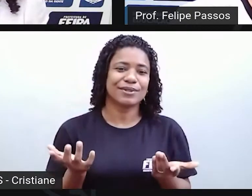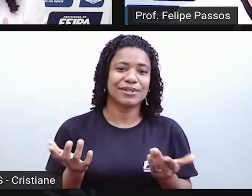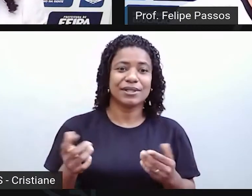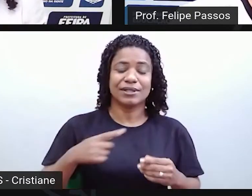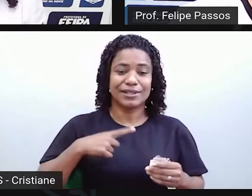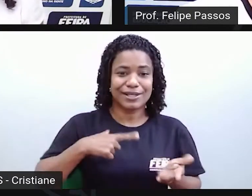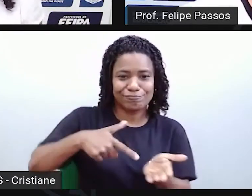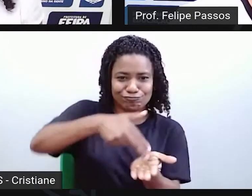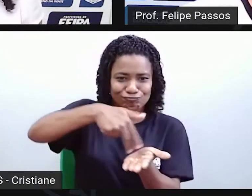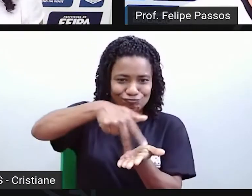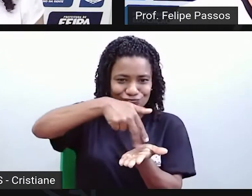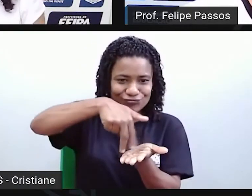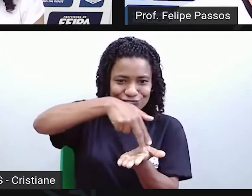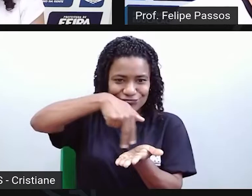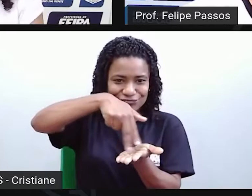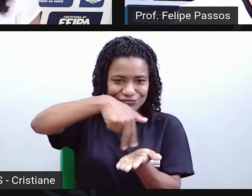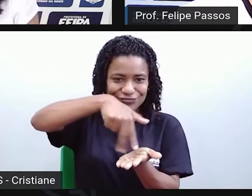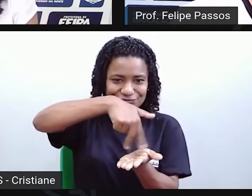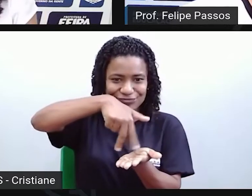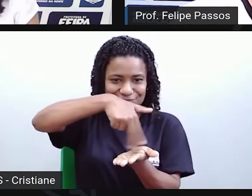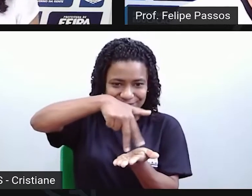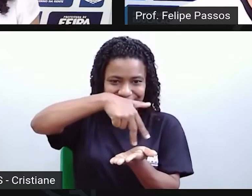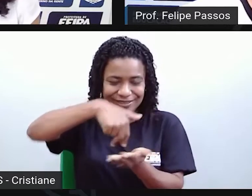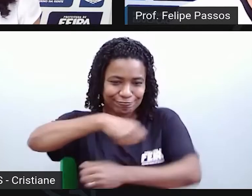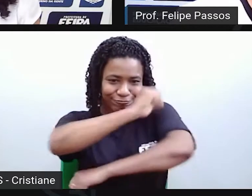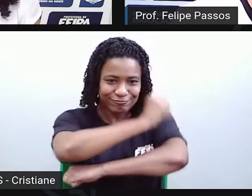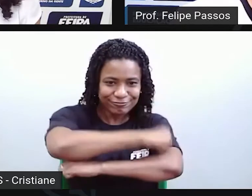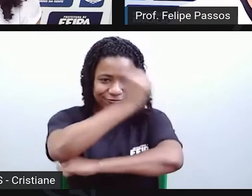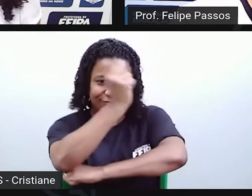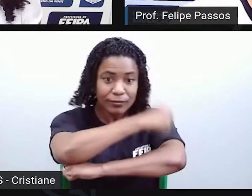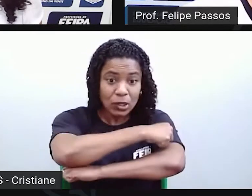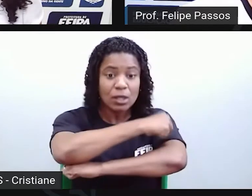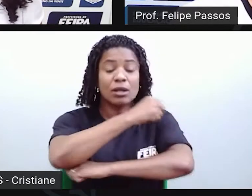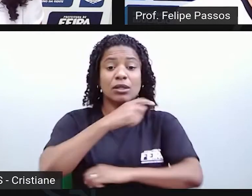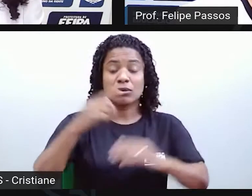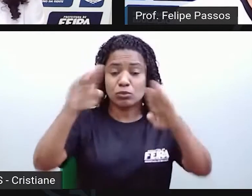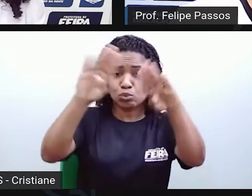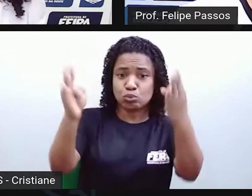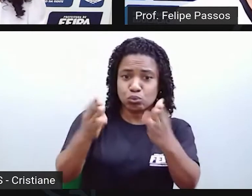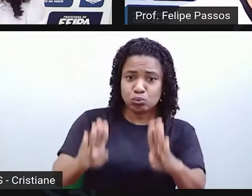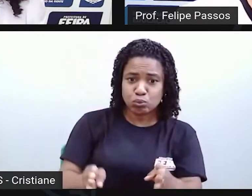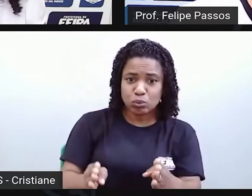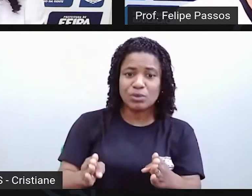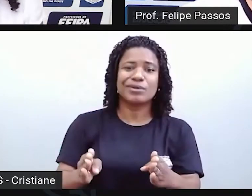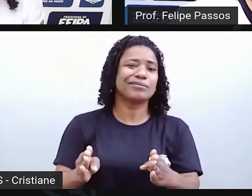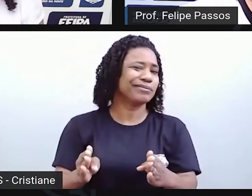coreografia, aquela dancinha, enfim, aquela imagem corporal que está ali, não necessariamente